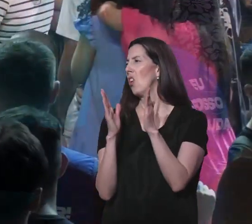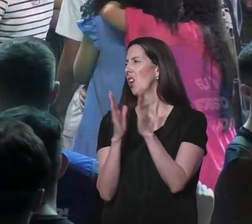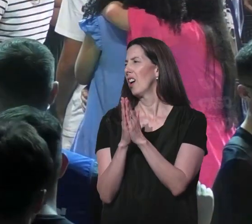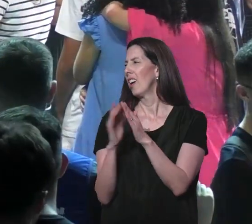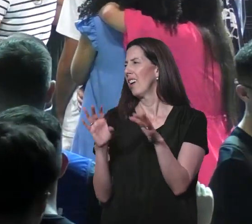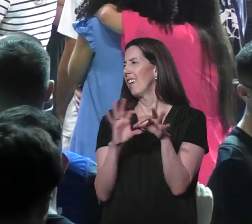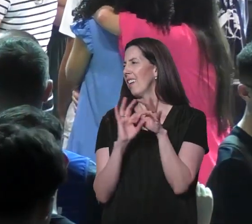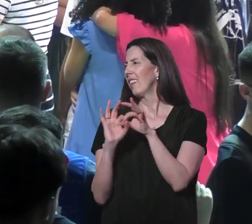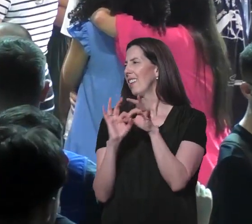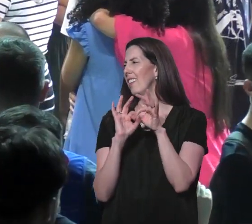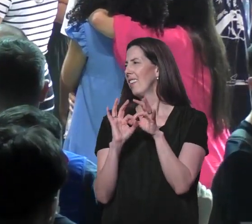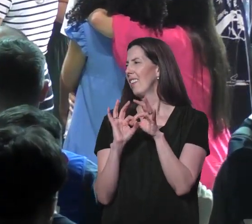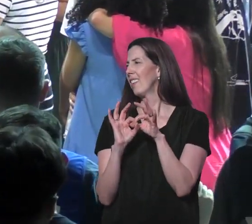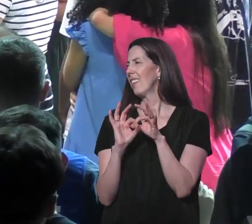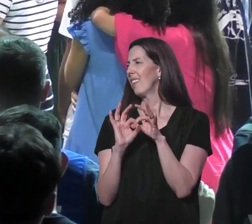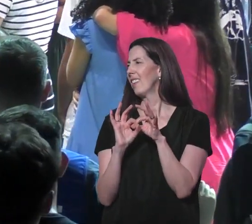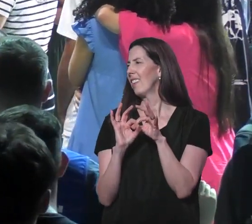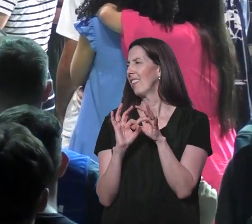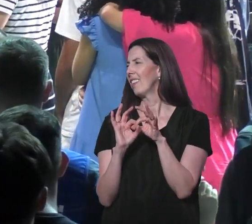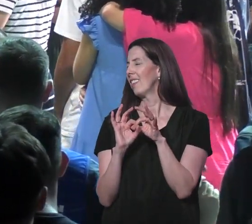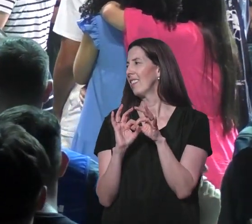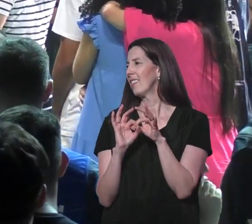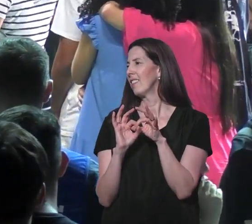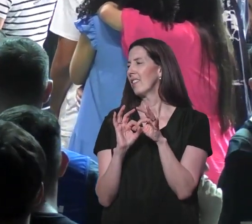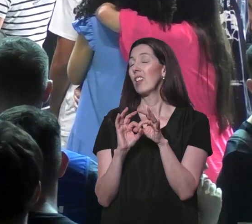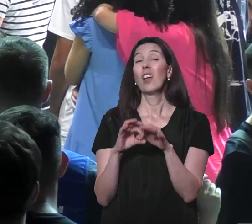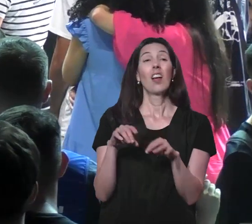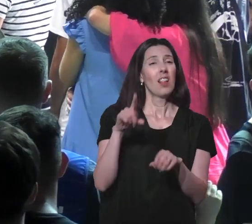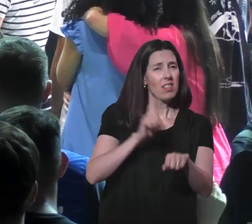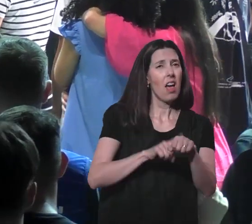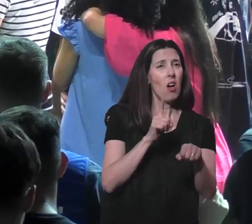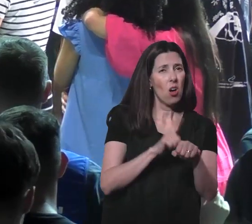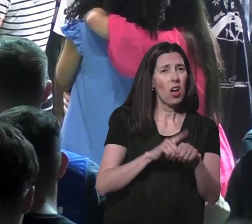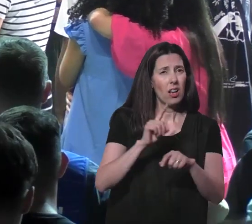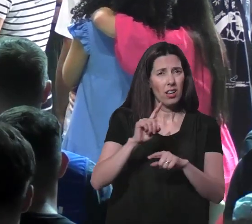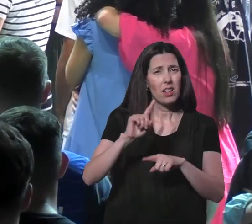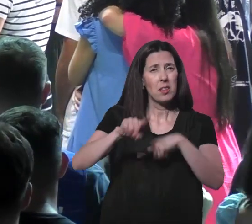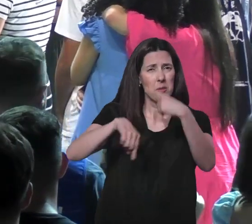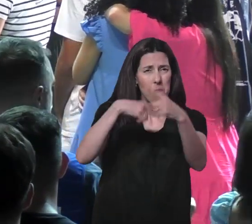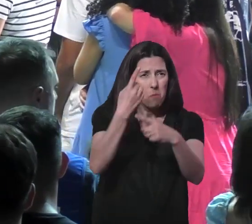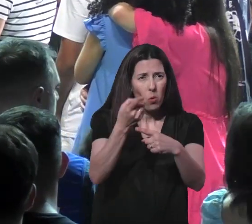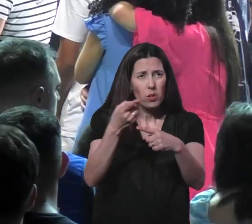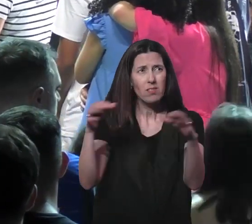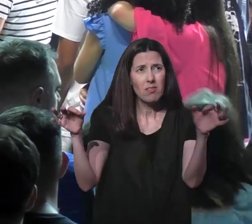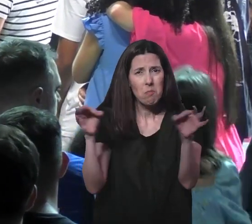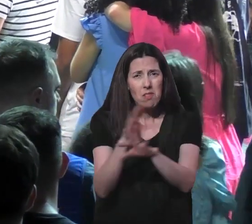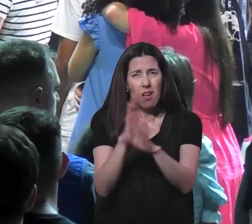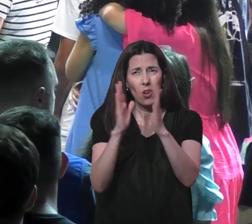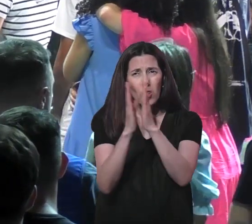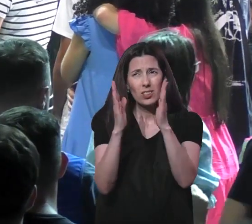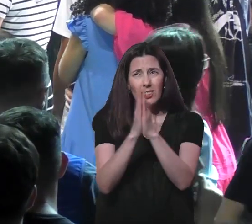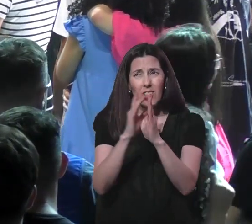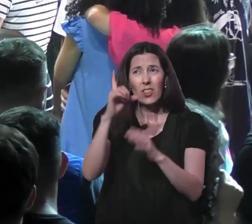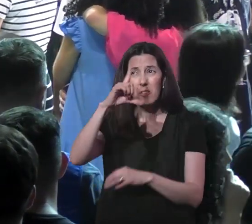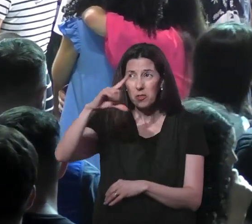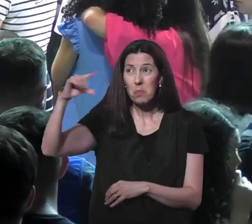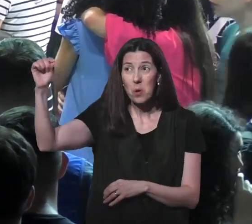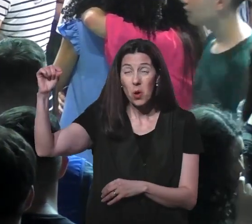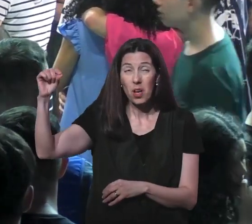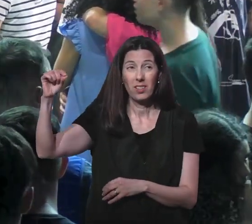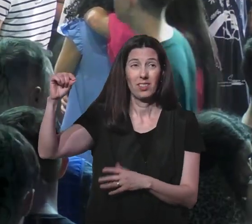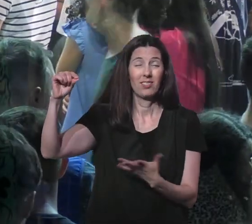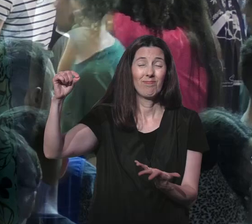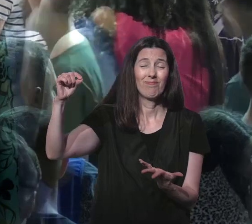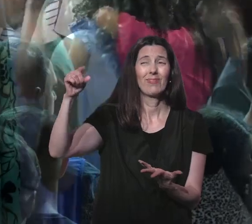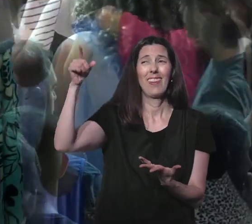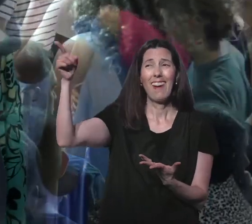Depois que nós orarmos, não saia daqui do mesmo jeito que você chegou. Porque lá fora suas amizades, as